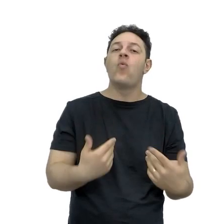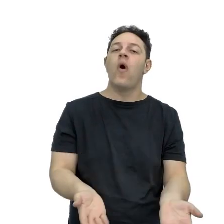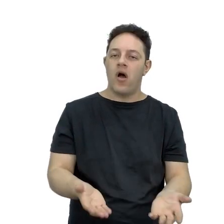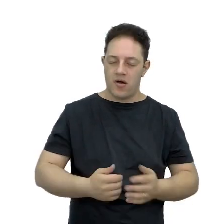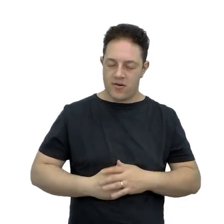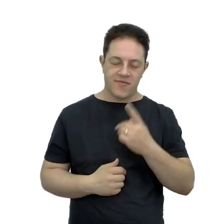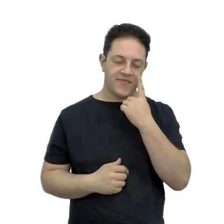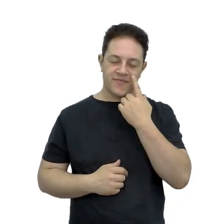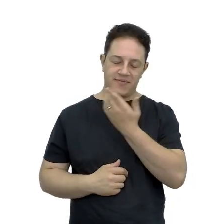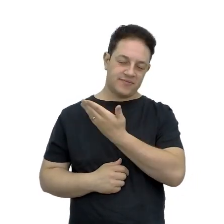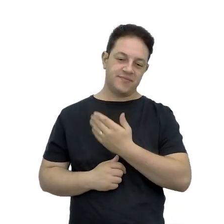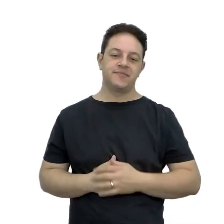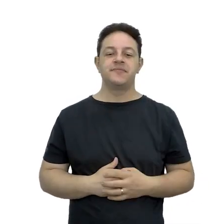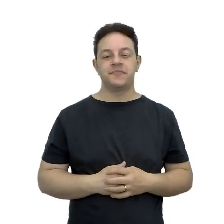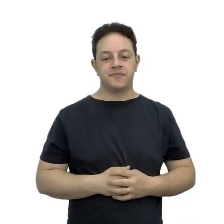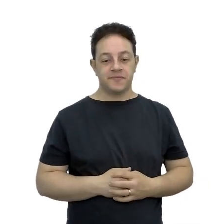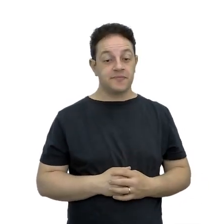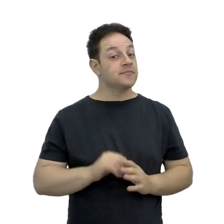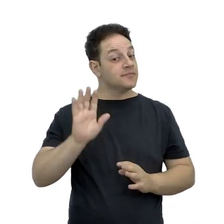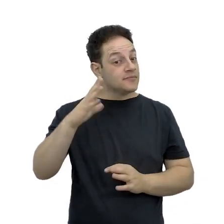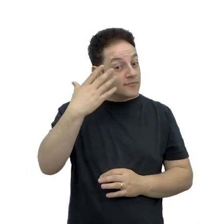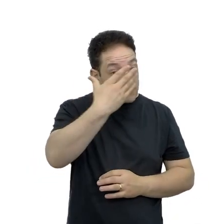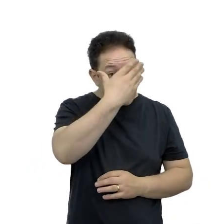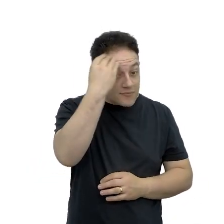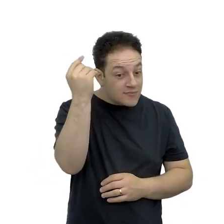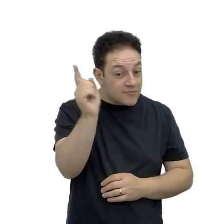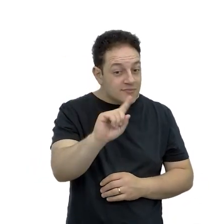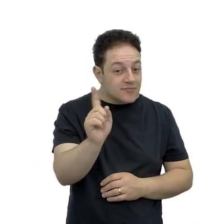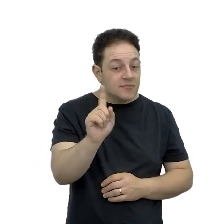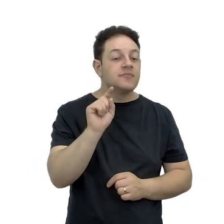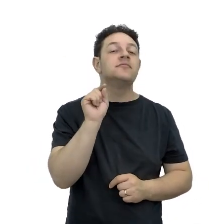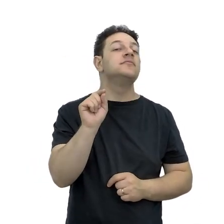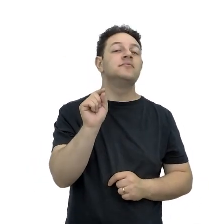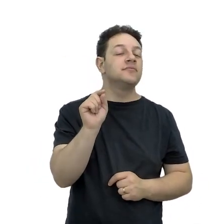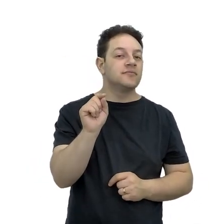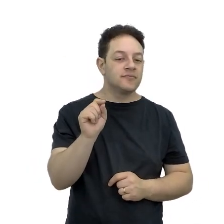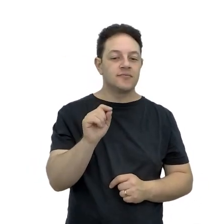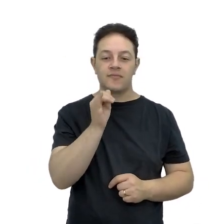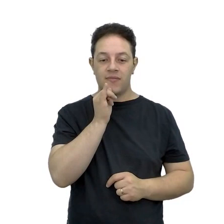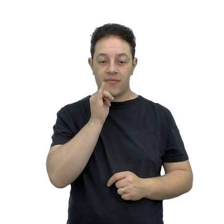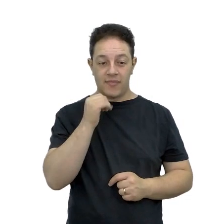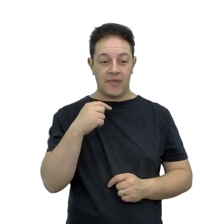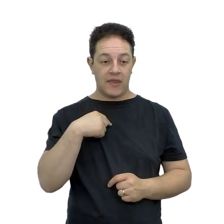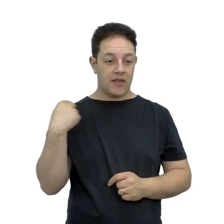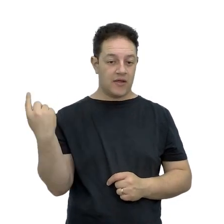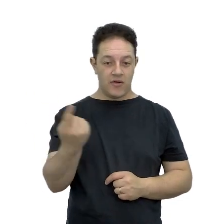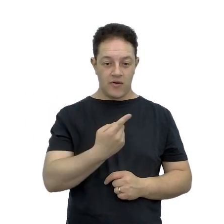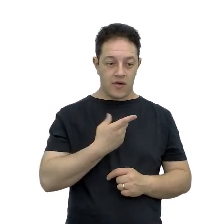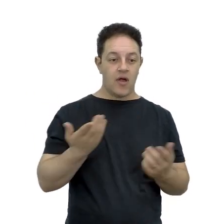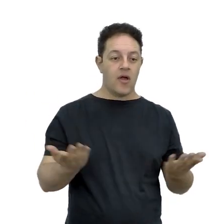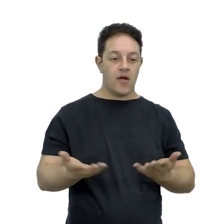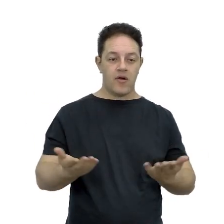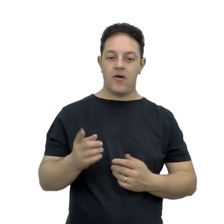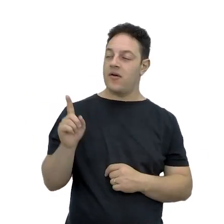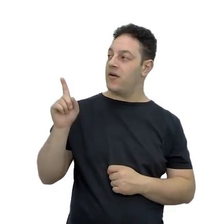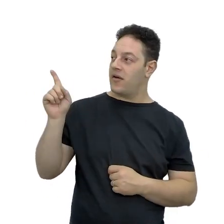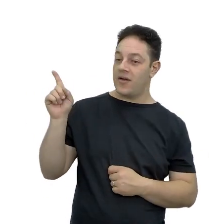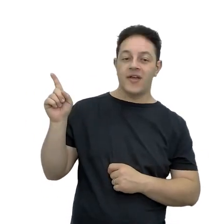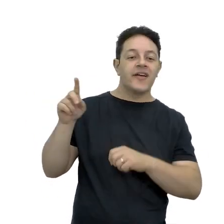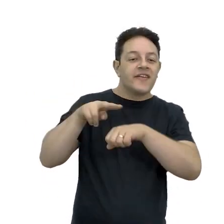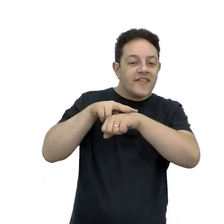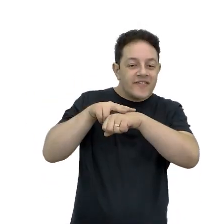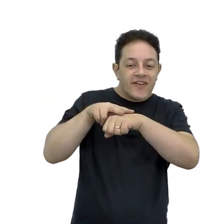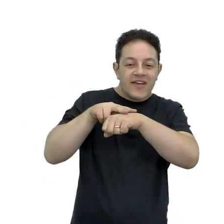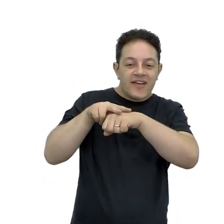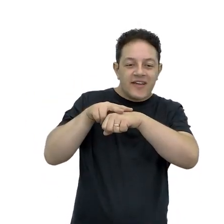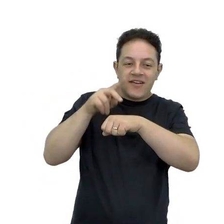Para isso, não podemos esquecer que nós estamos aqui no